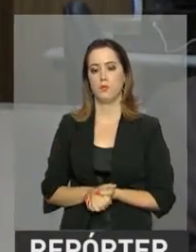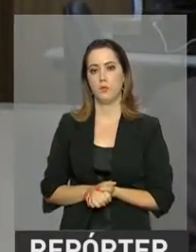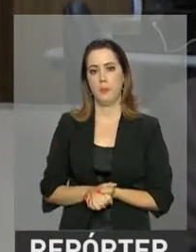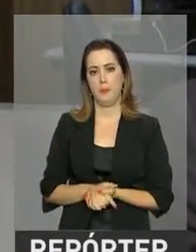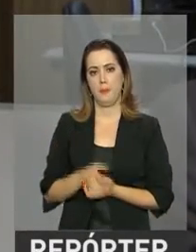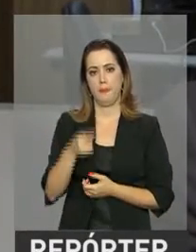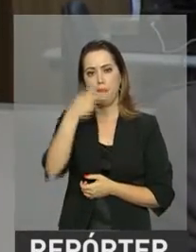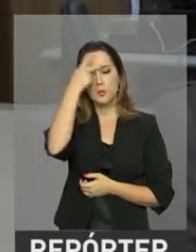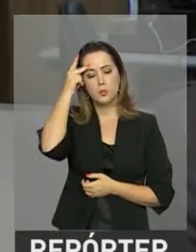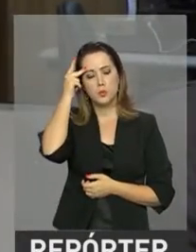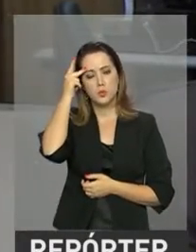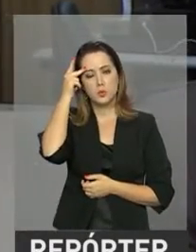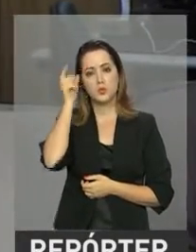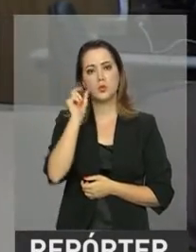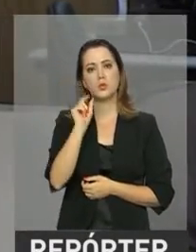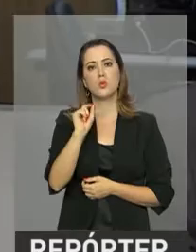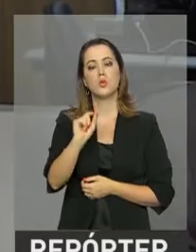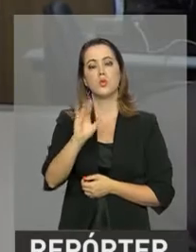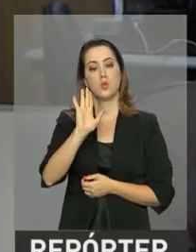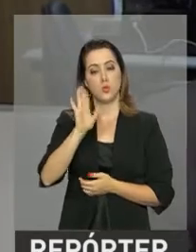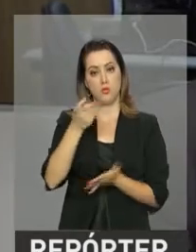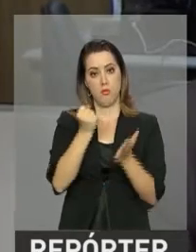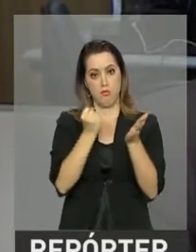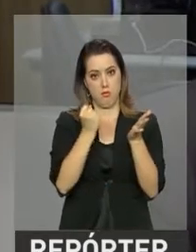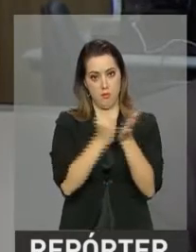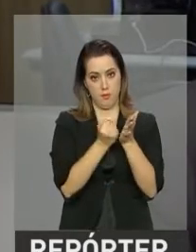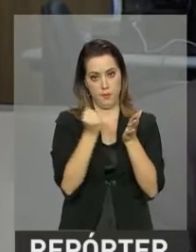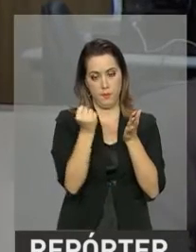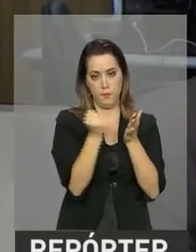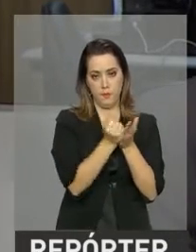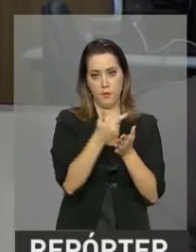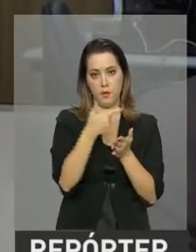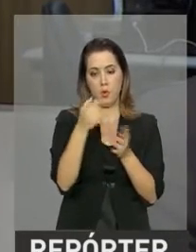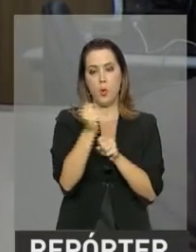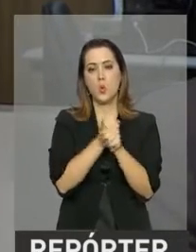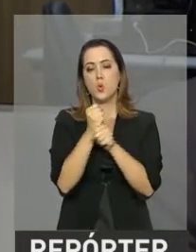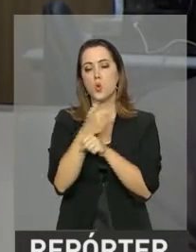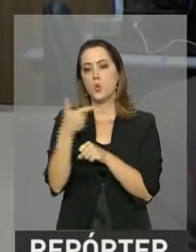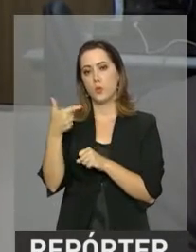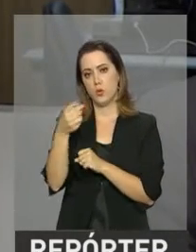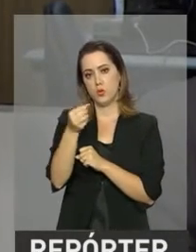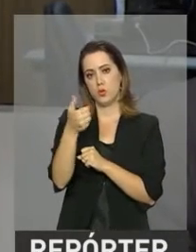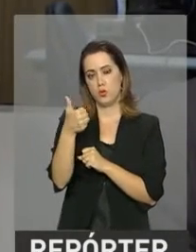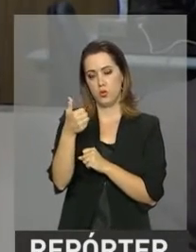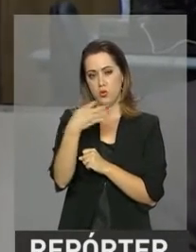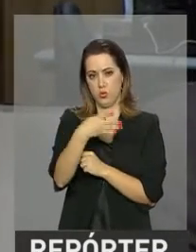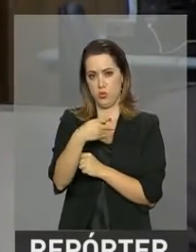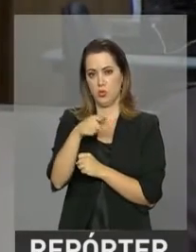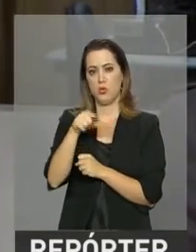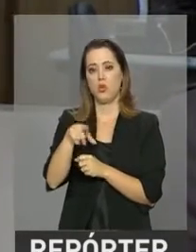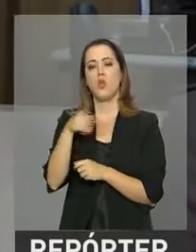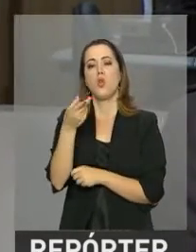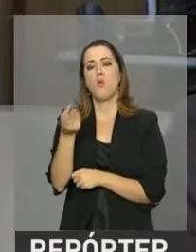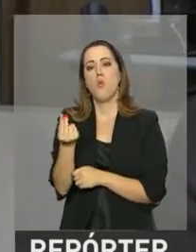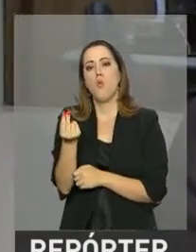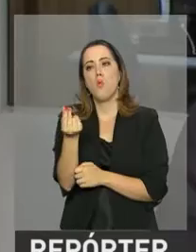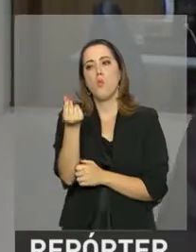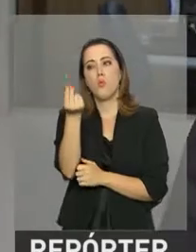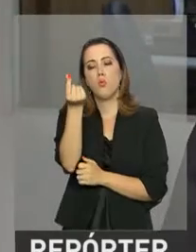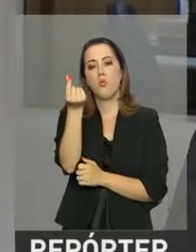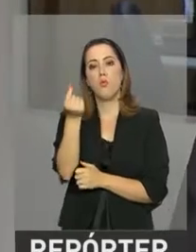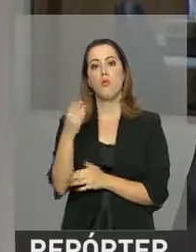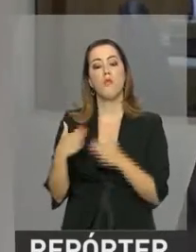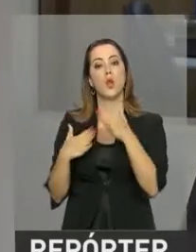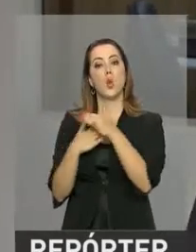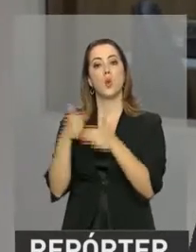Aqueles trabalhadores que tiveram a sua carteira assinada no ano de 2014... e a remuneração não ultrapassou